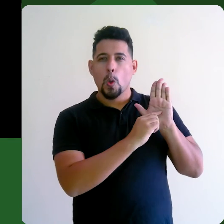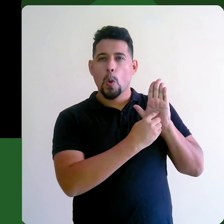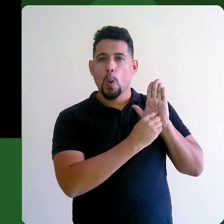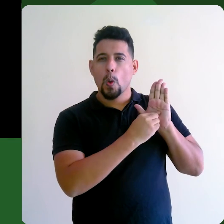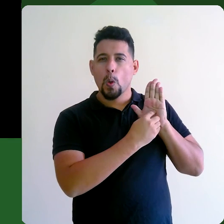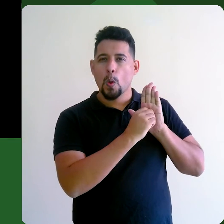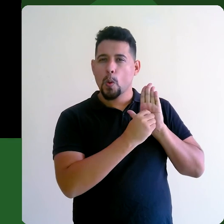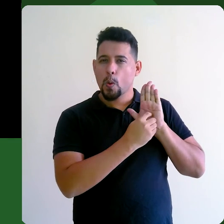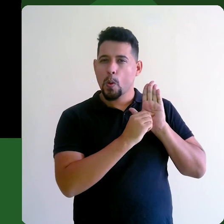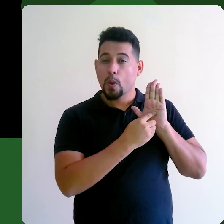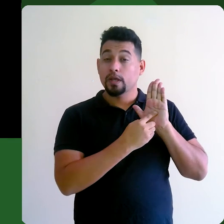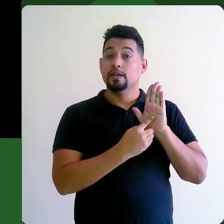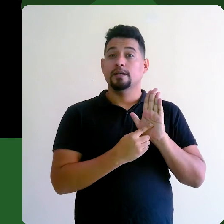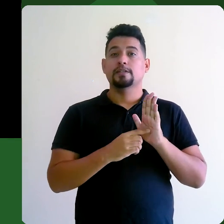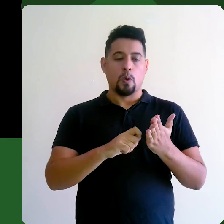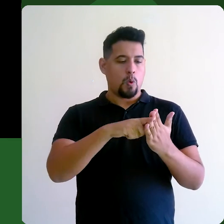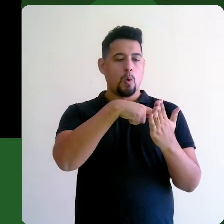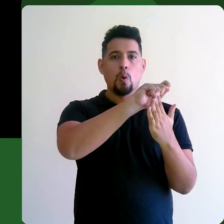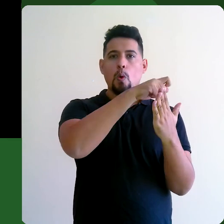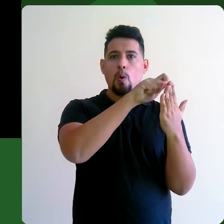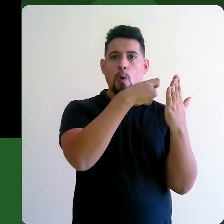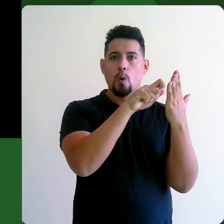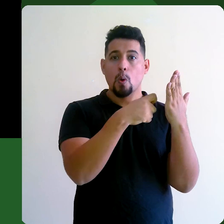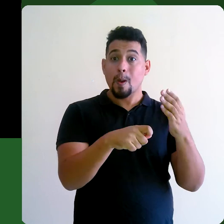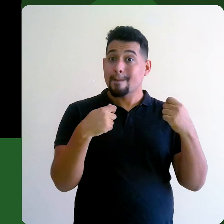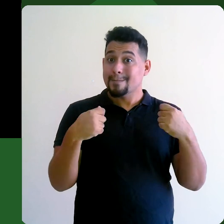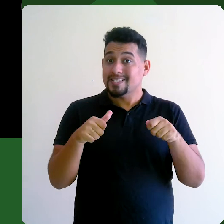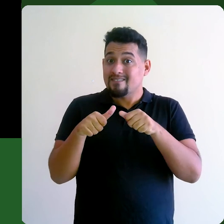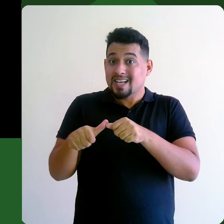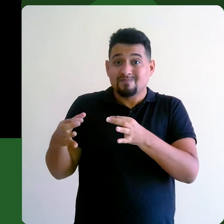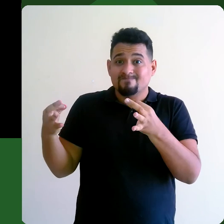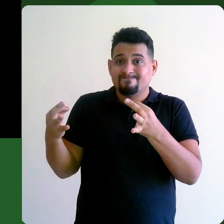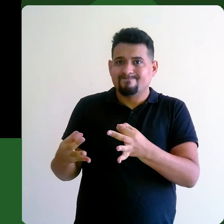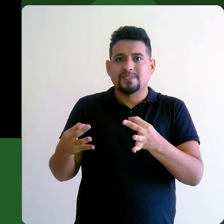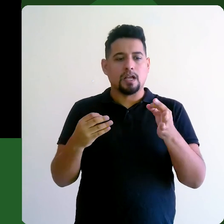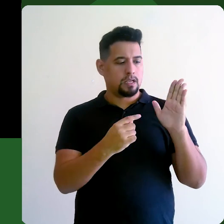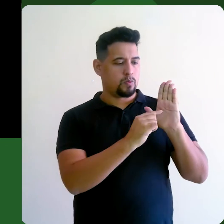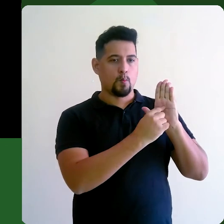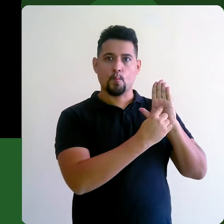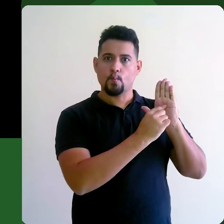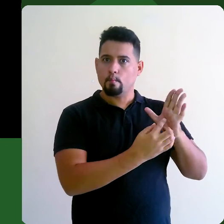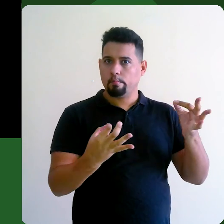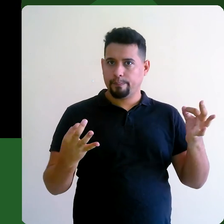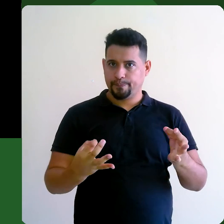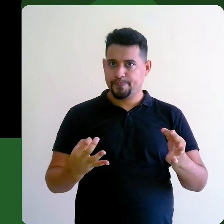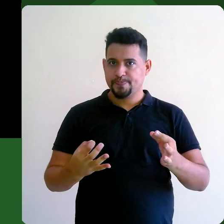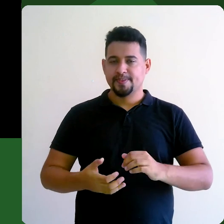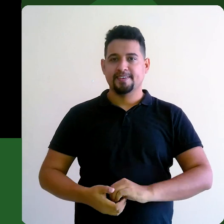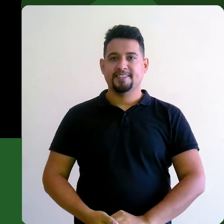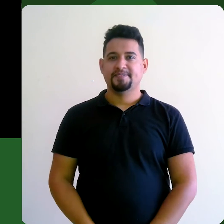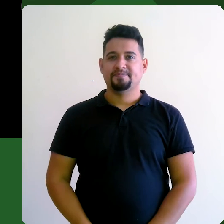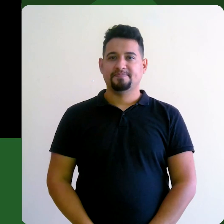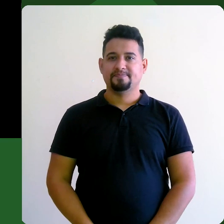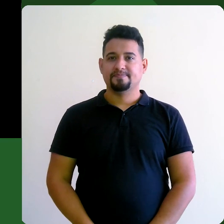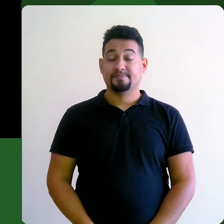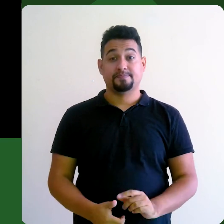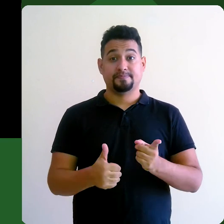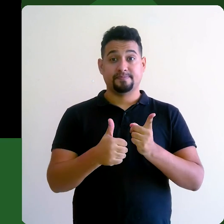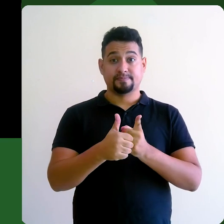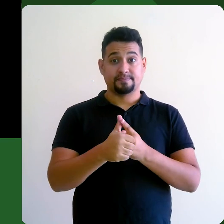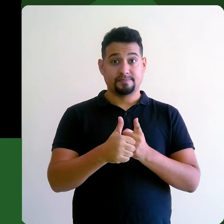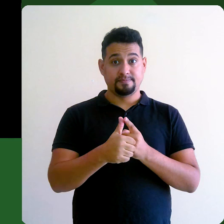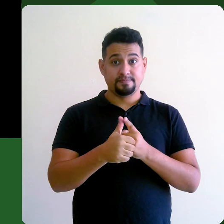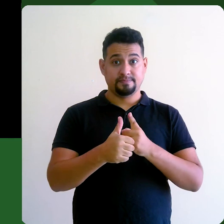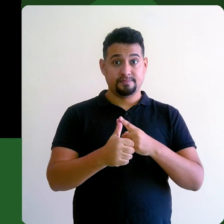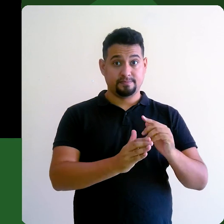Então, agora eu encontrei o meio dessa folha. Então, o croquis vai ter que ficar exatamente aqui. Aqui ele vai ficar centralizado, né?